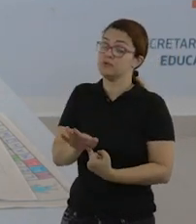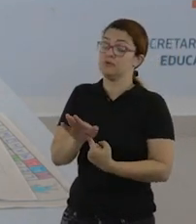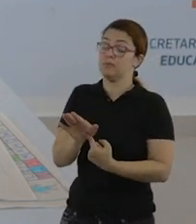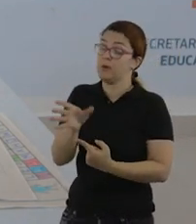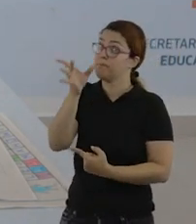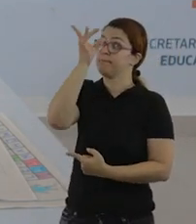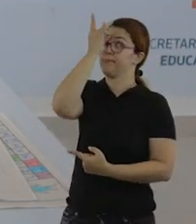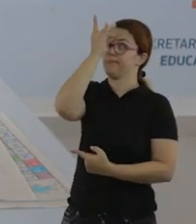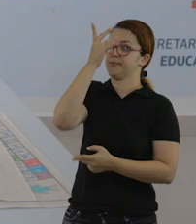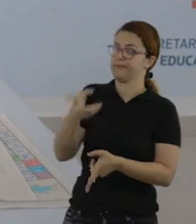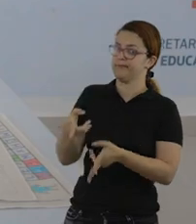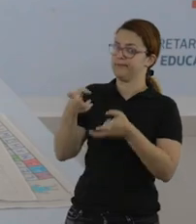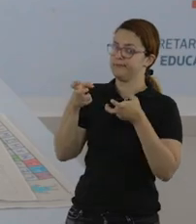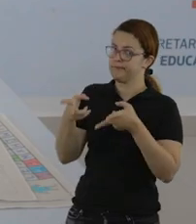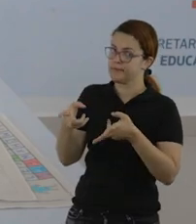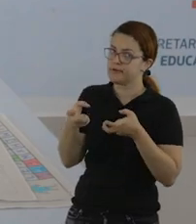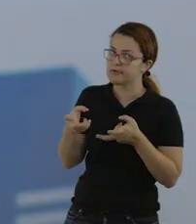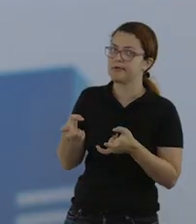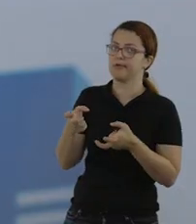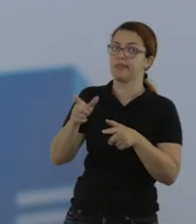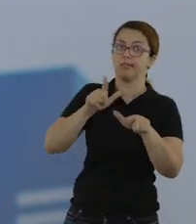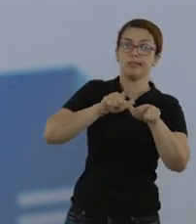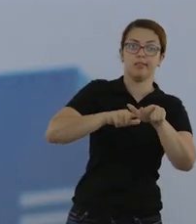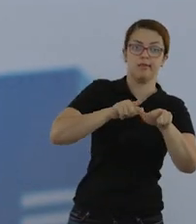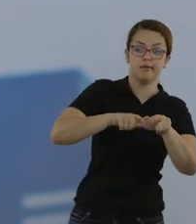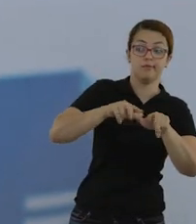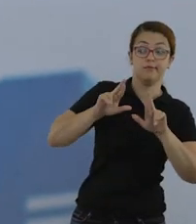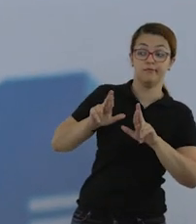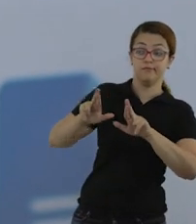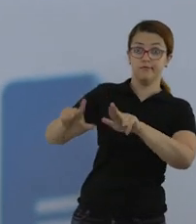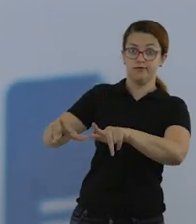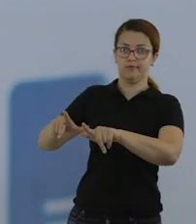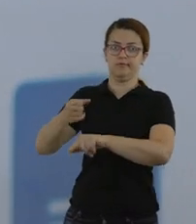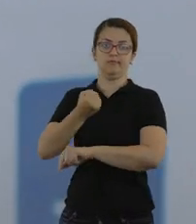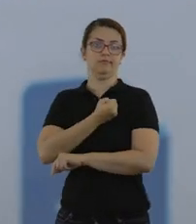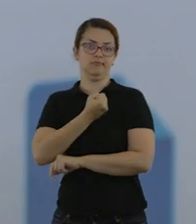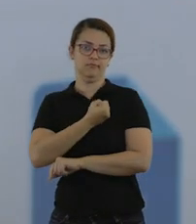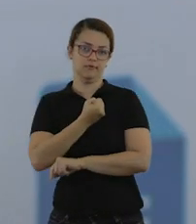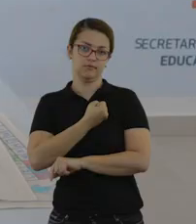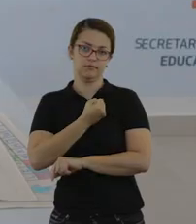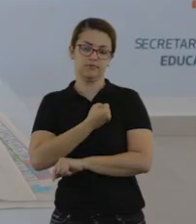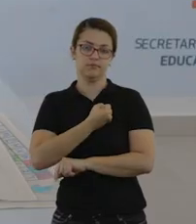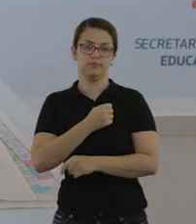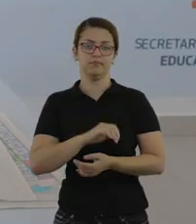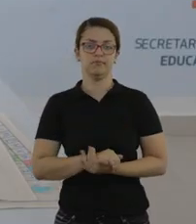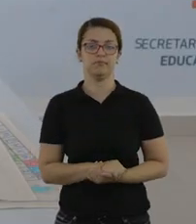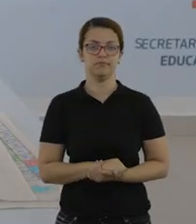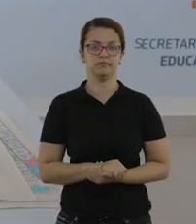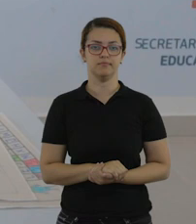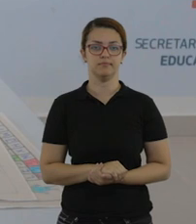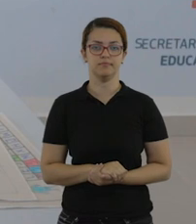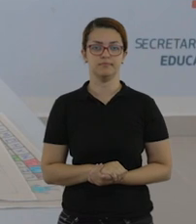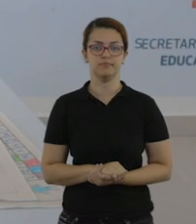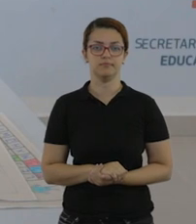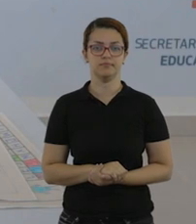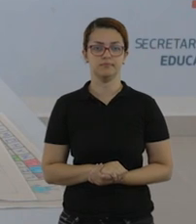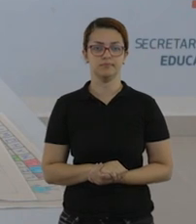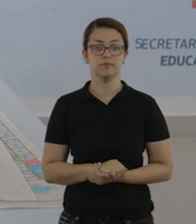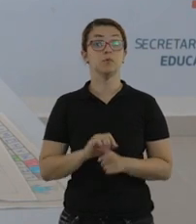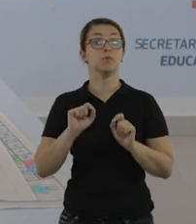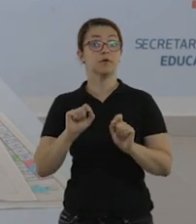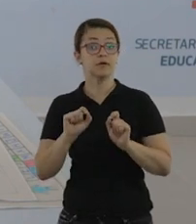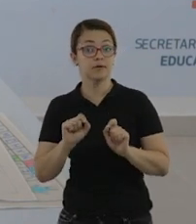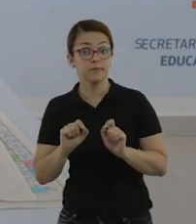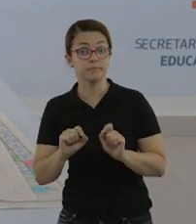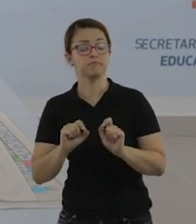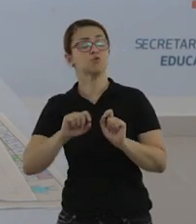ele perceber que letras são diferentes dos números, ok? Então ele vai